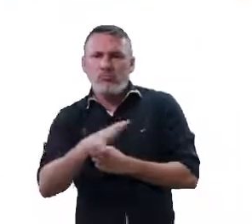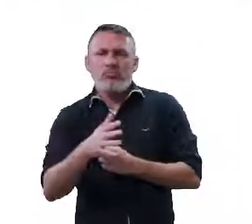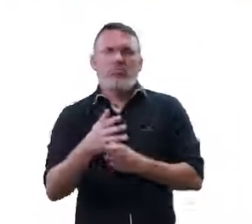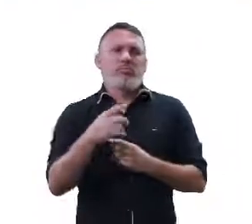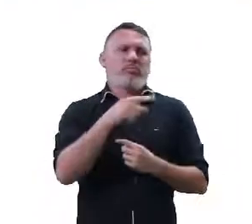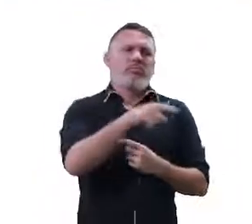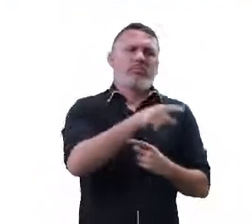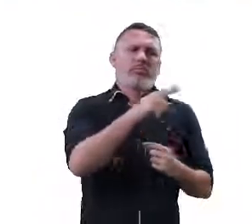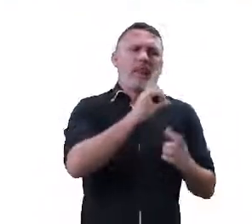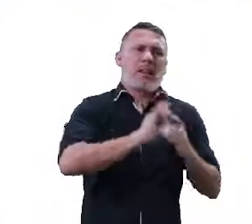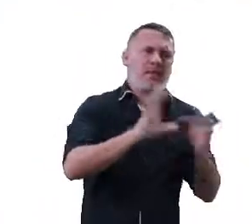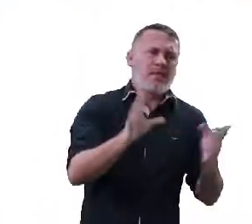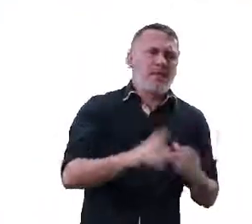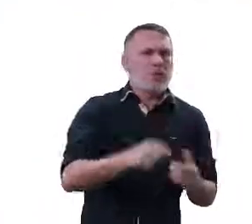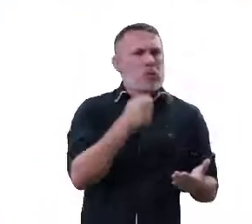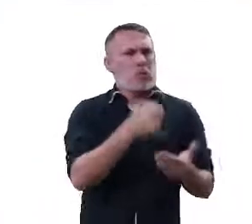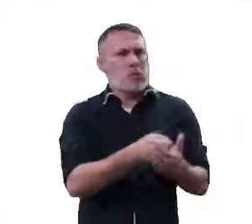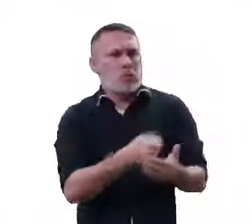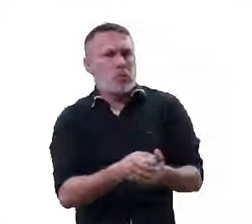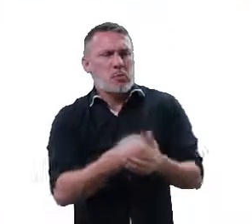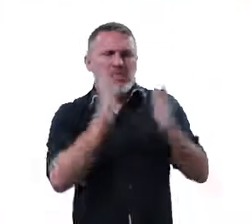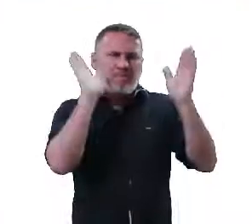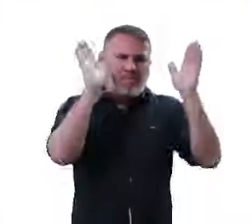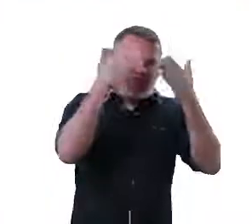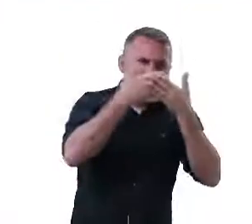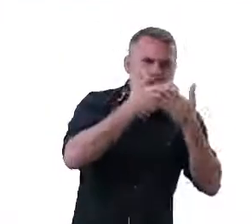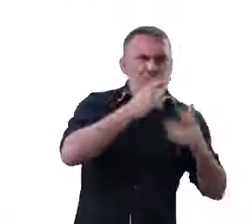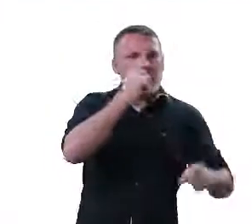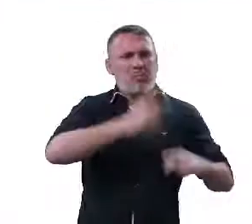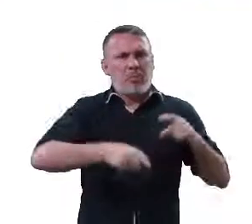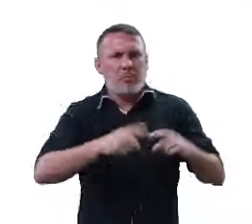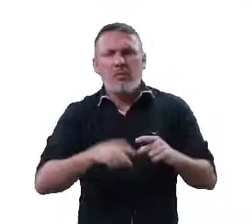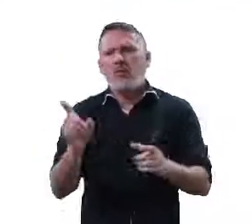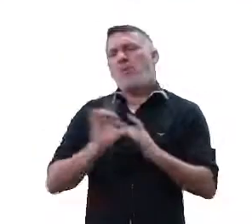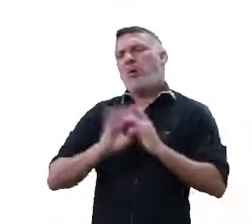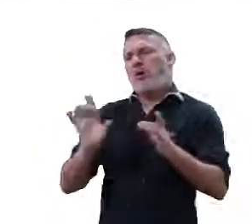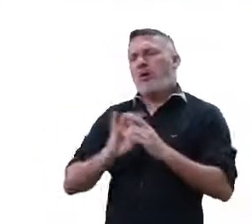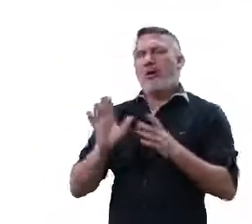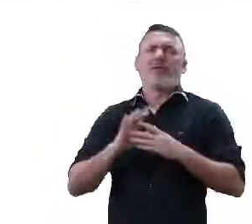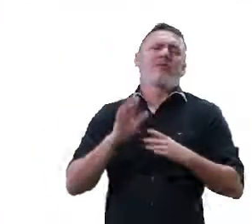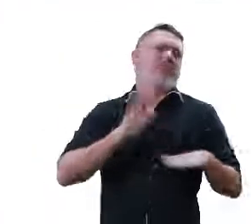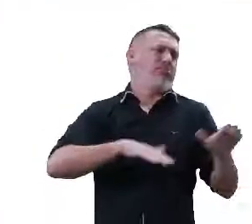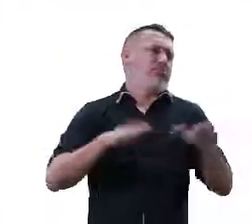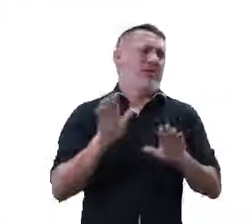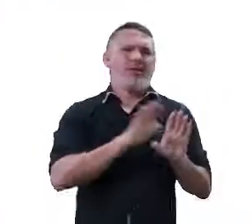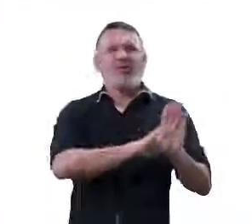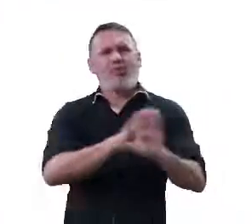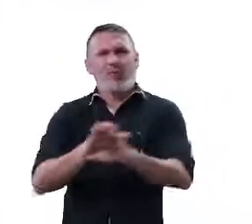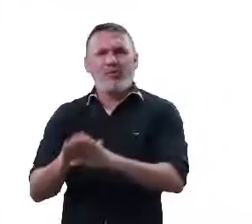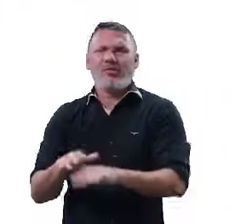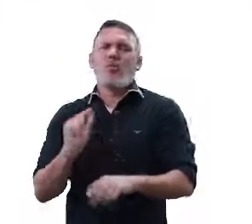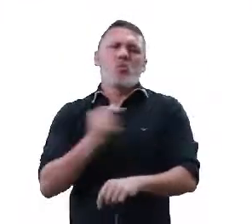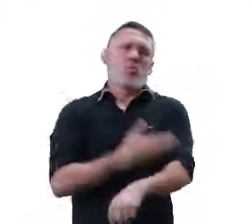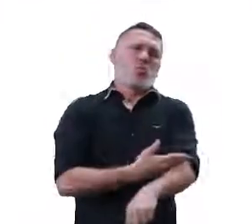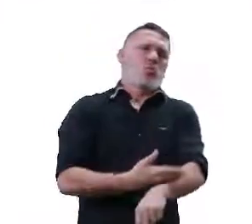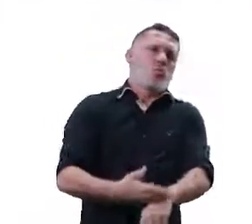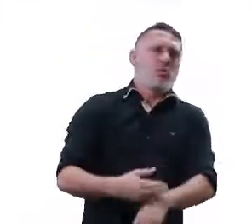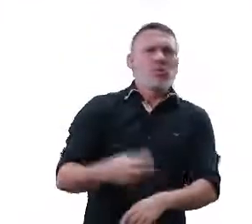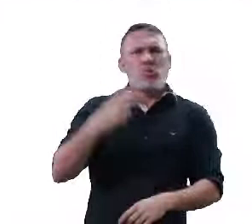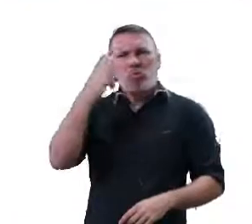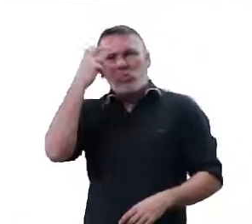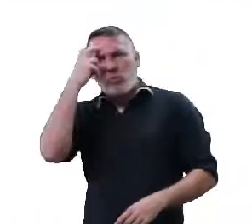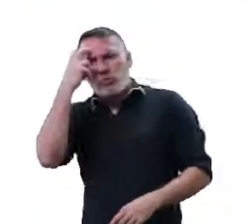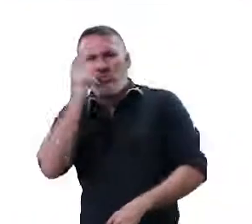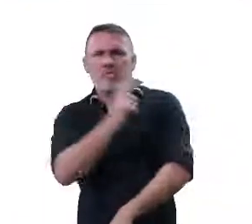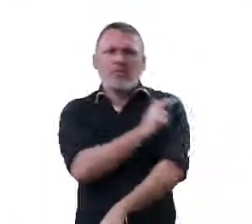um é conservador, o outro é liberal, não apenas nas questões econômicas, mas também nos costumes, e